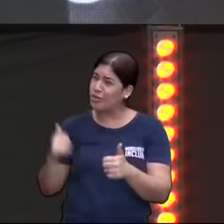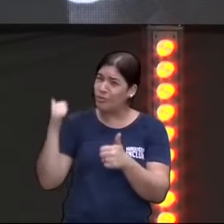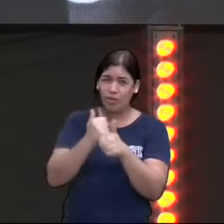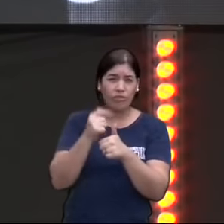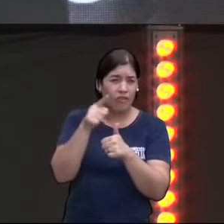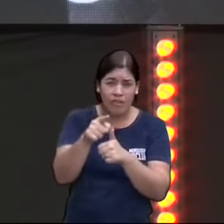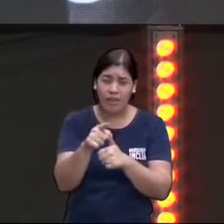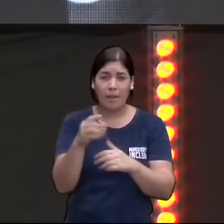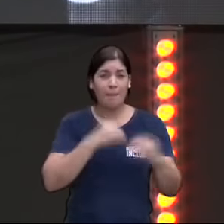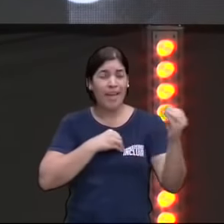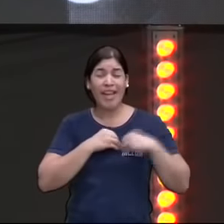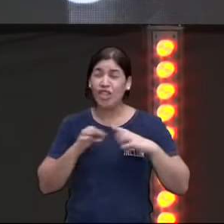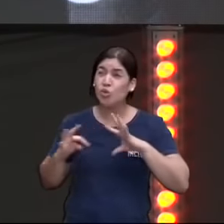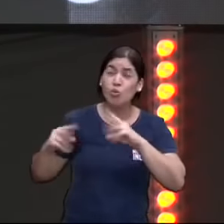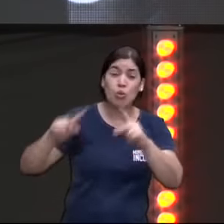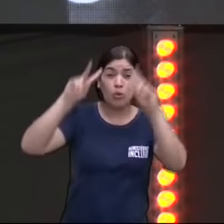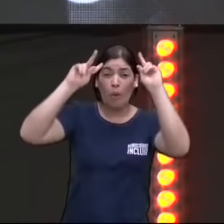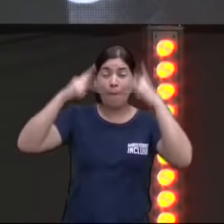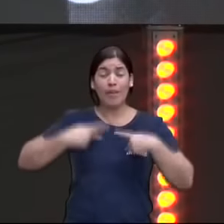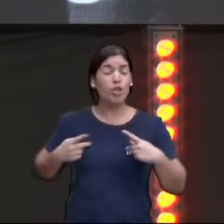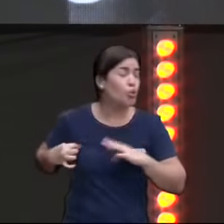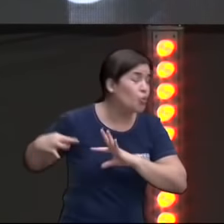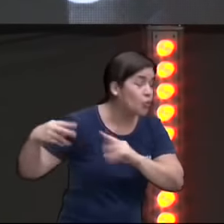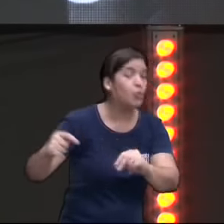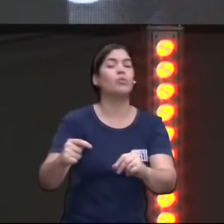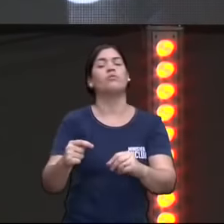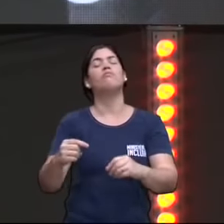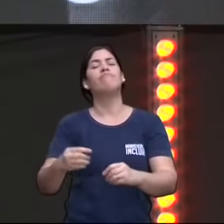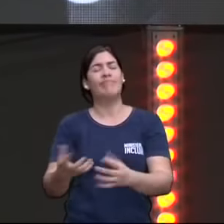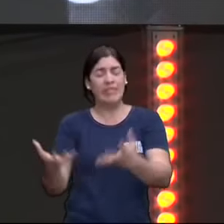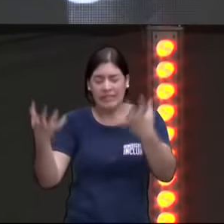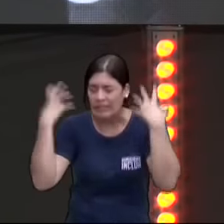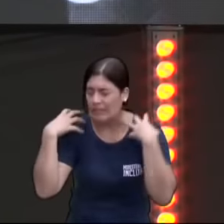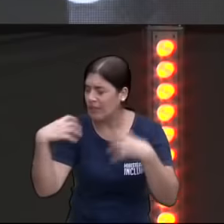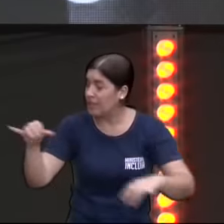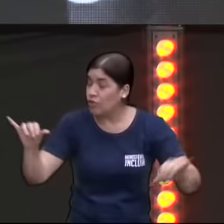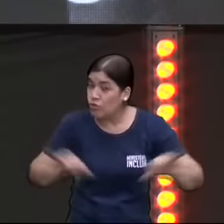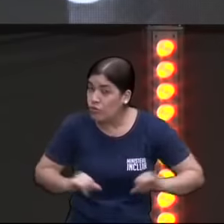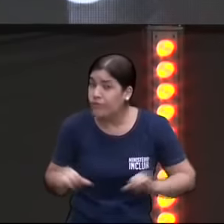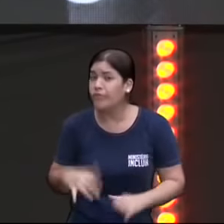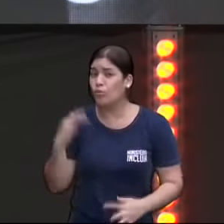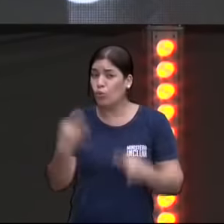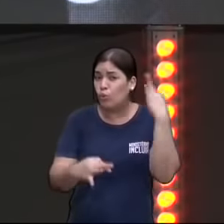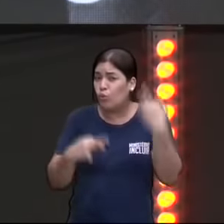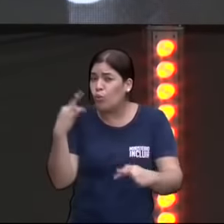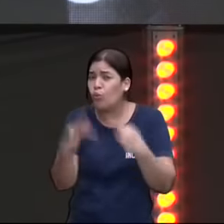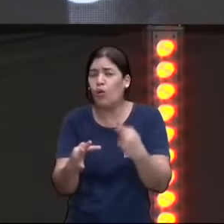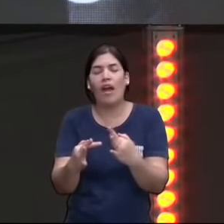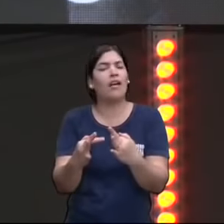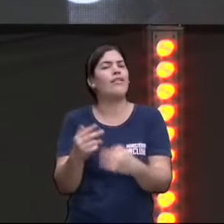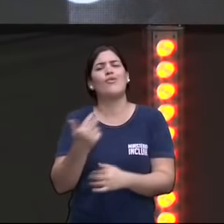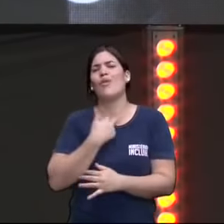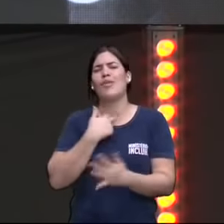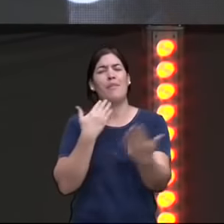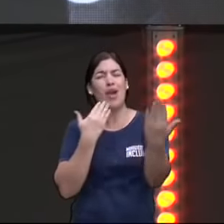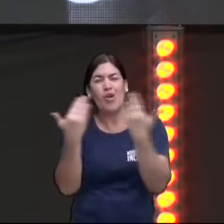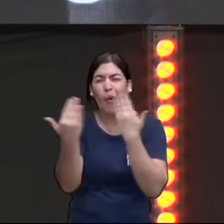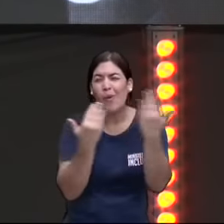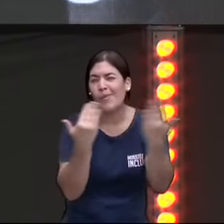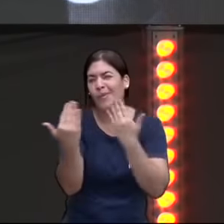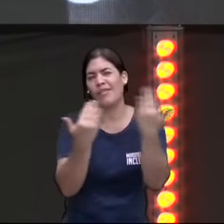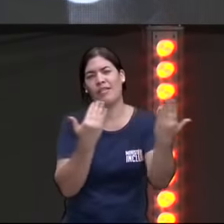todos os pecados da humanidade. A intensa dor sofrida por Jesus nem se compara à